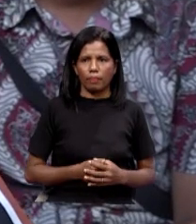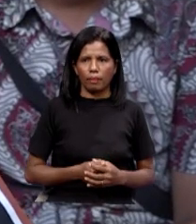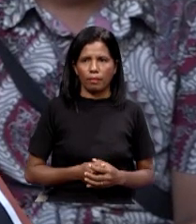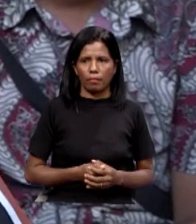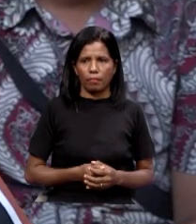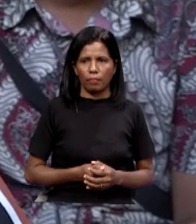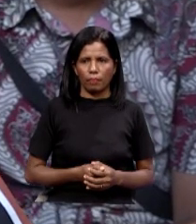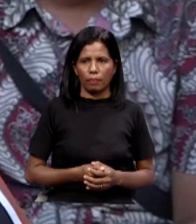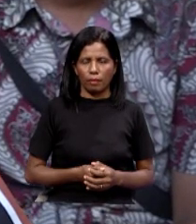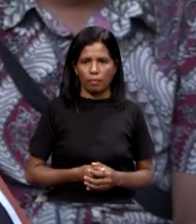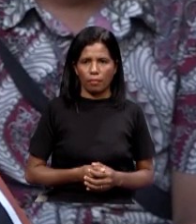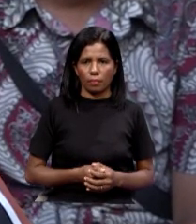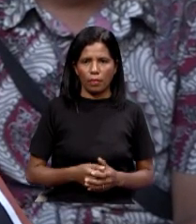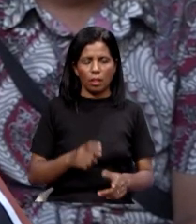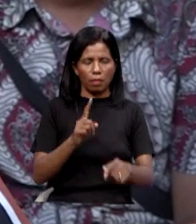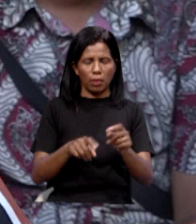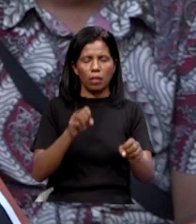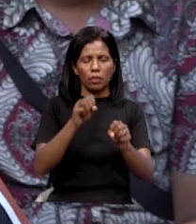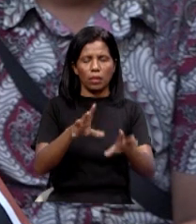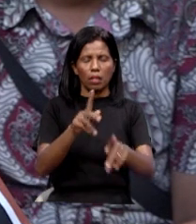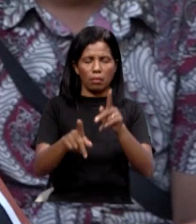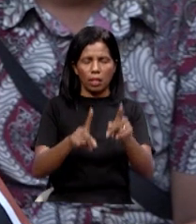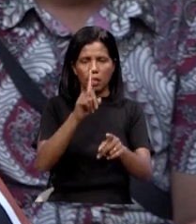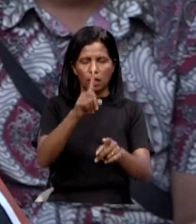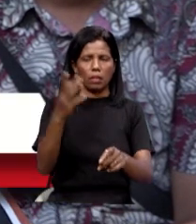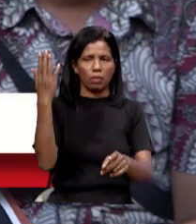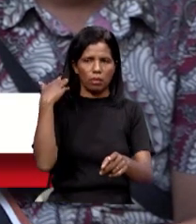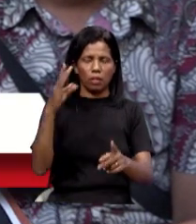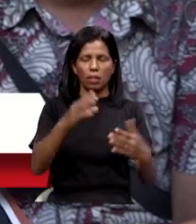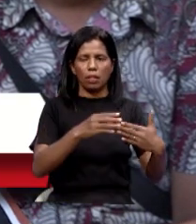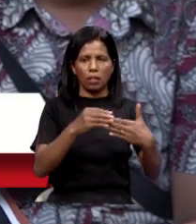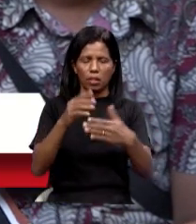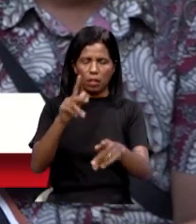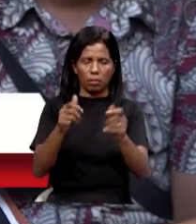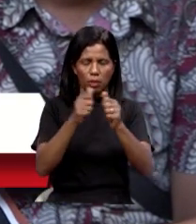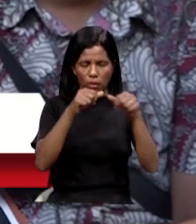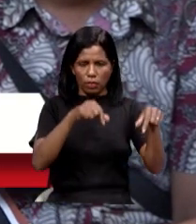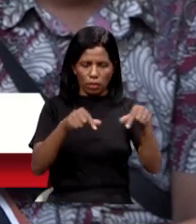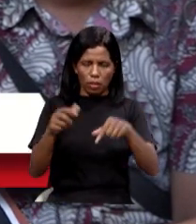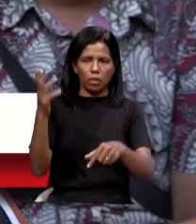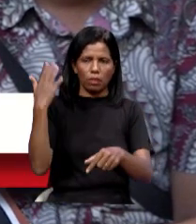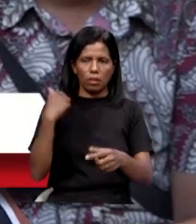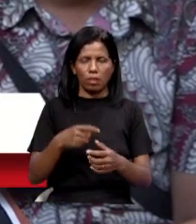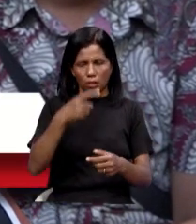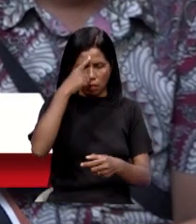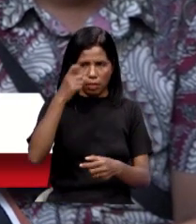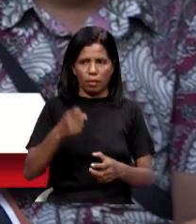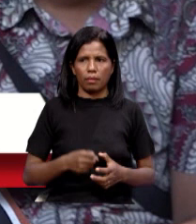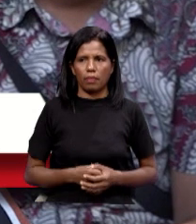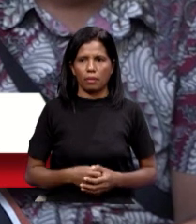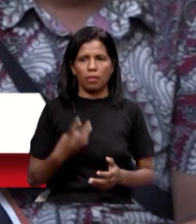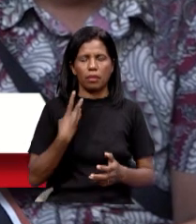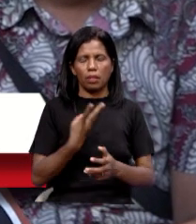Pia ODS na Lausi que é Maria Cotu, mas bem, tem líder comentário ser na Fatin, um ciclo de EMA Deficiência Cotu. Tambah ini, kita